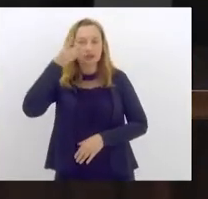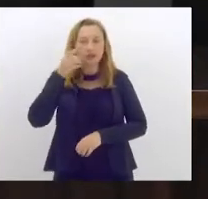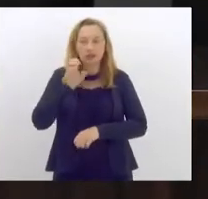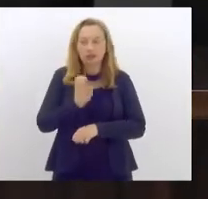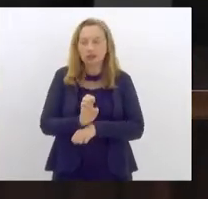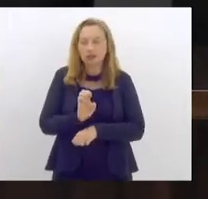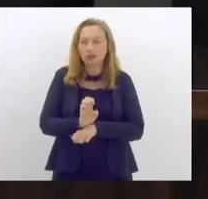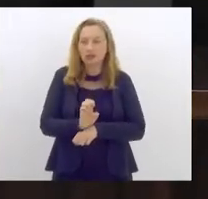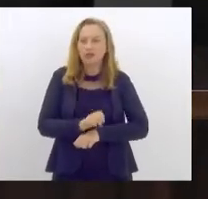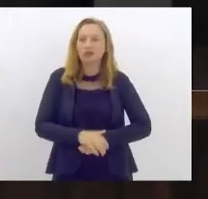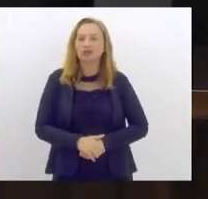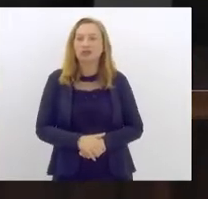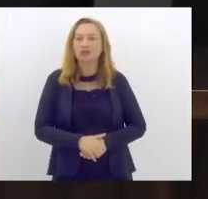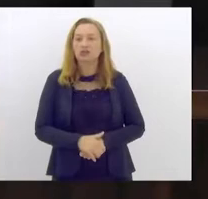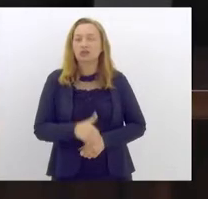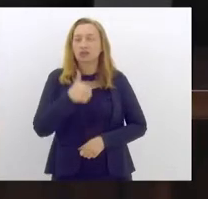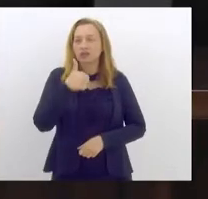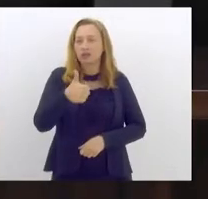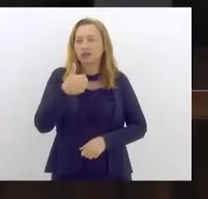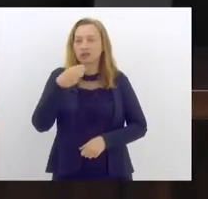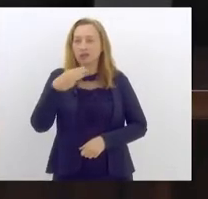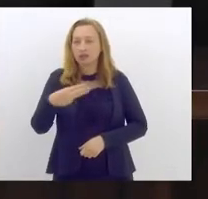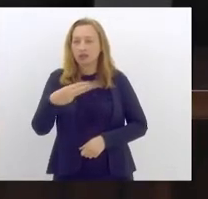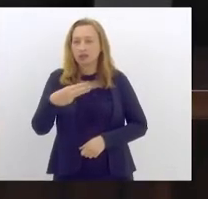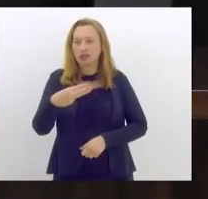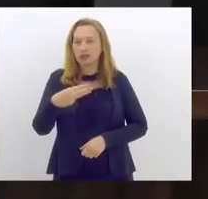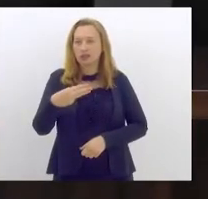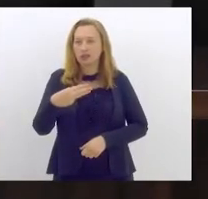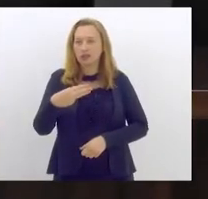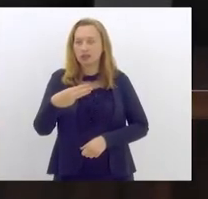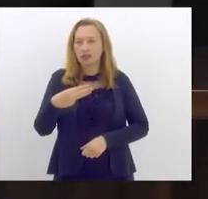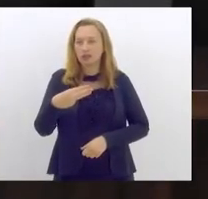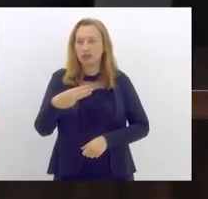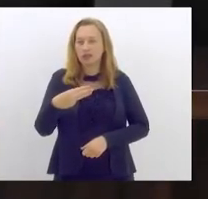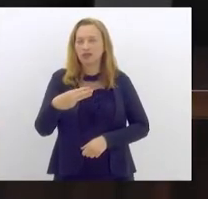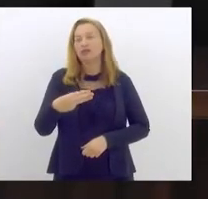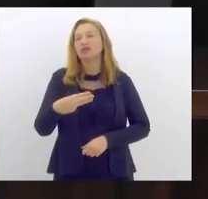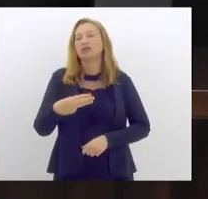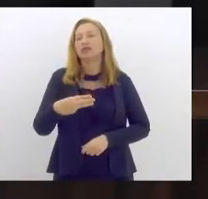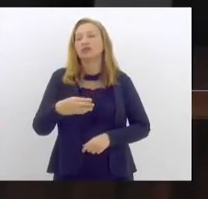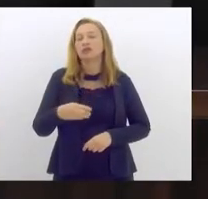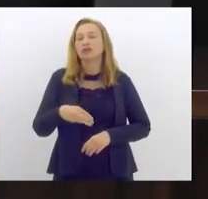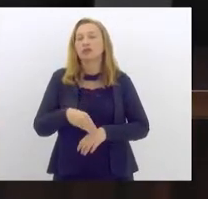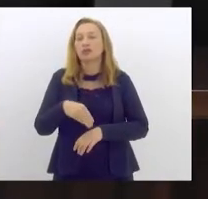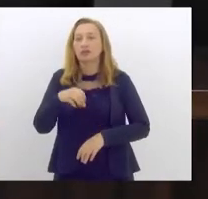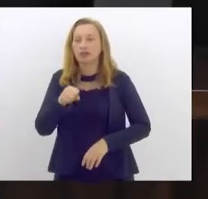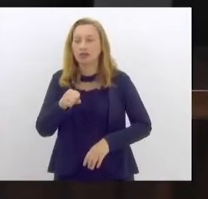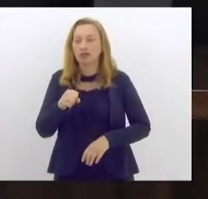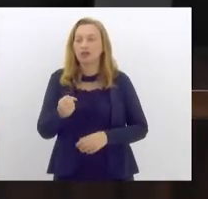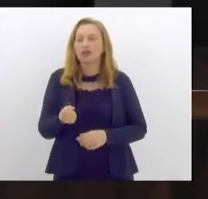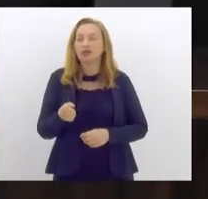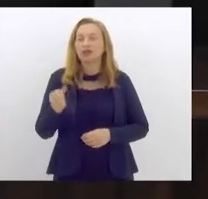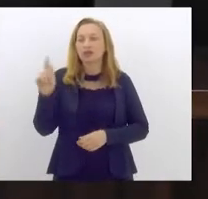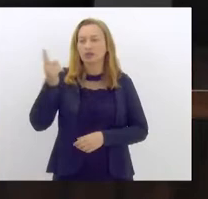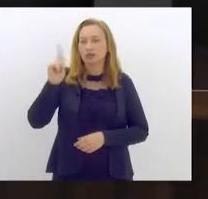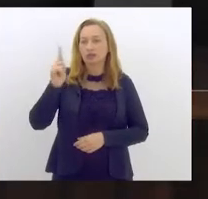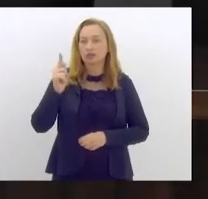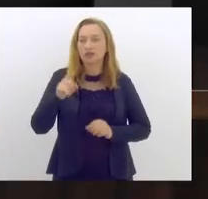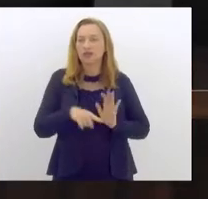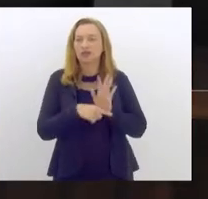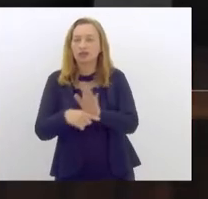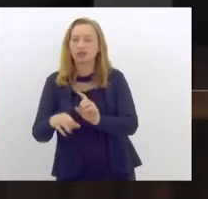Eleita para a décima terceira legislatura mestre em Geografia assistente social